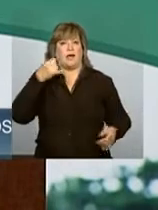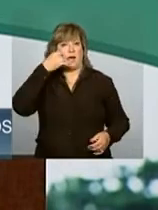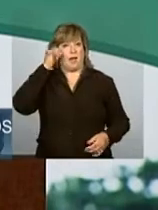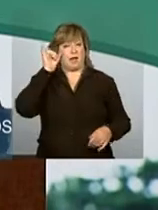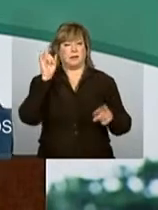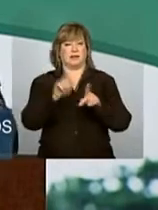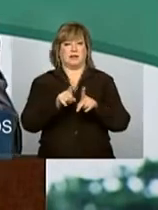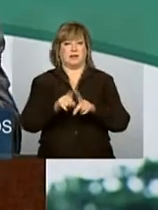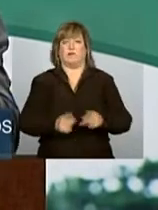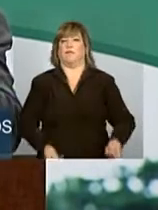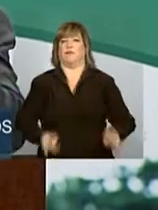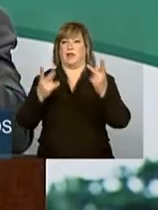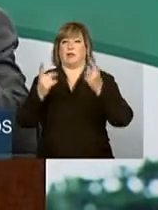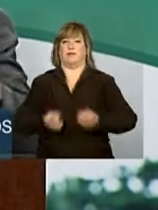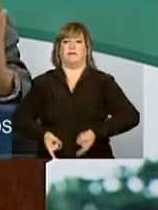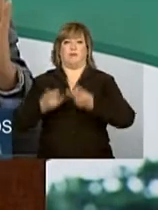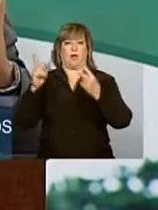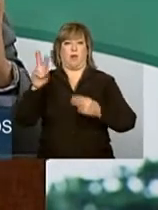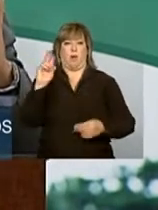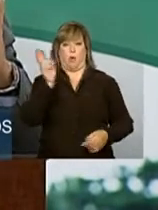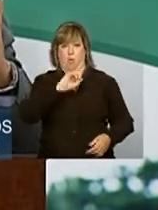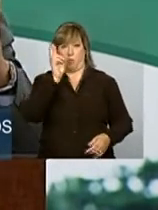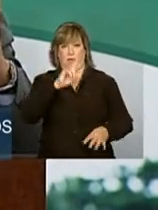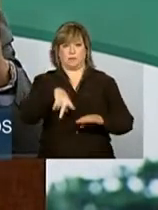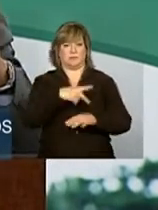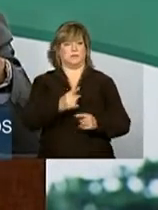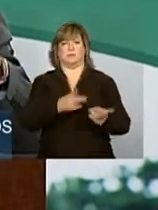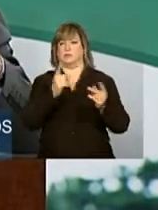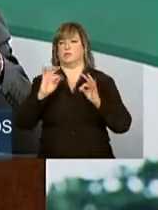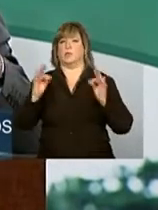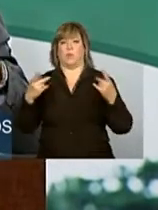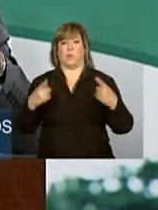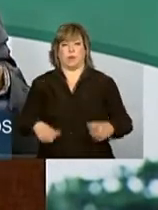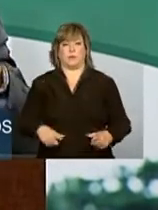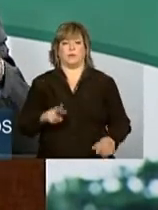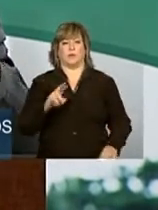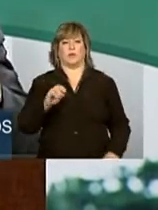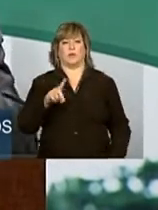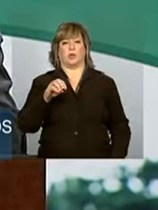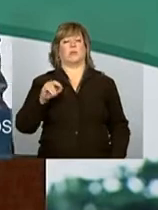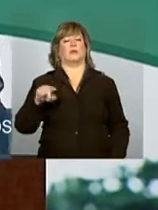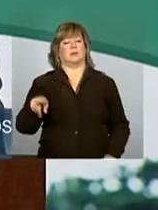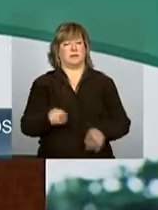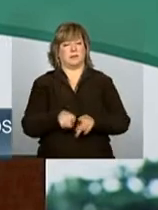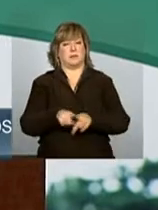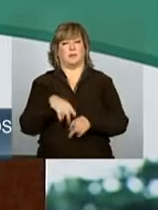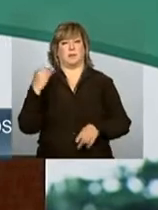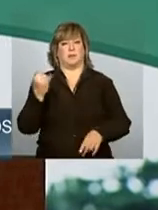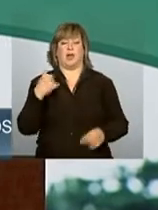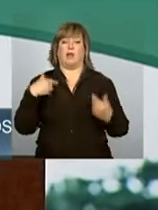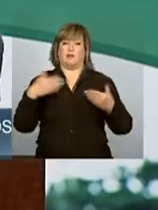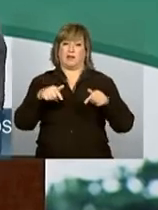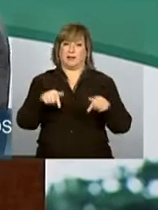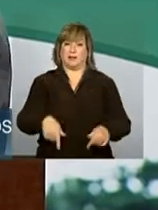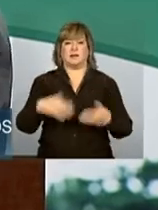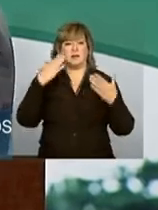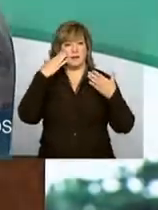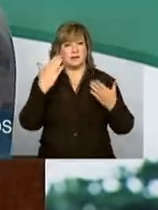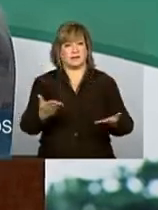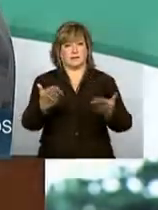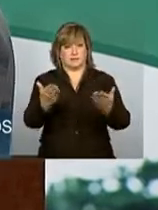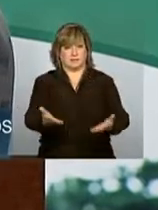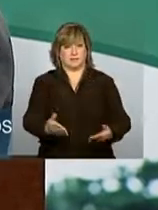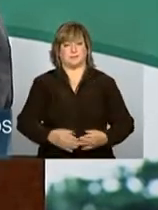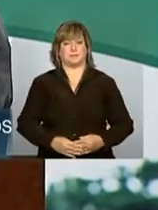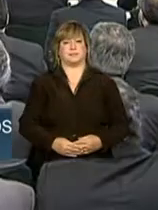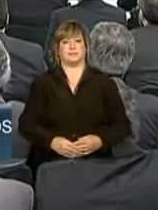exportamos para a Rússia e exportamos para tudo que é canto. Rondônia também é um estado importante. Venho aqui agradecer a Vossa